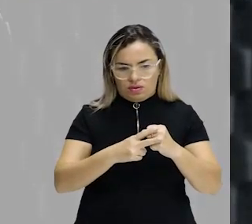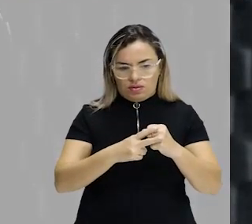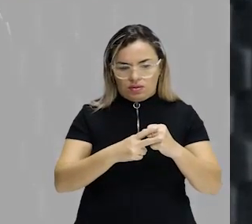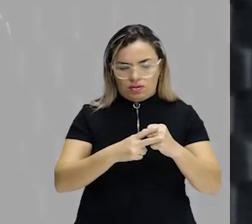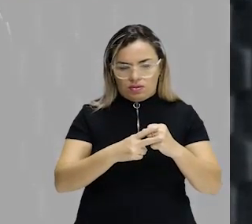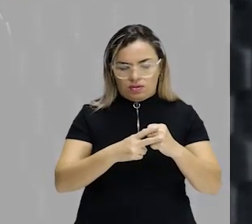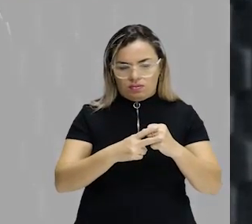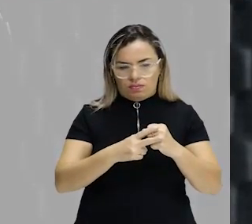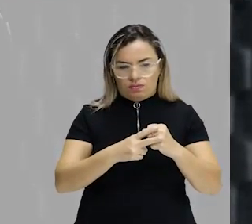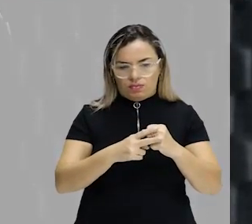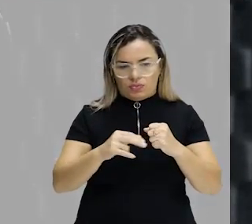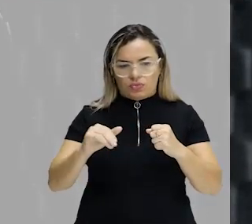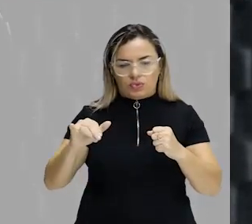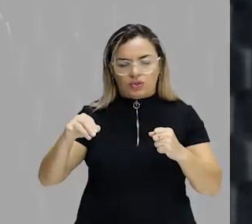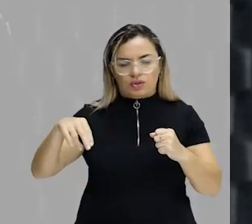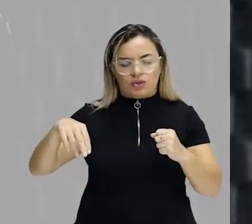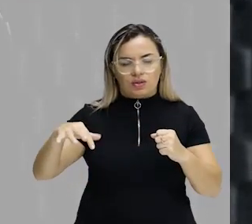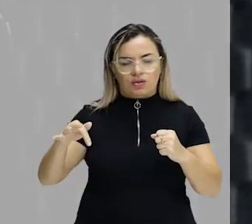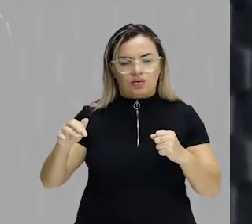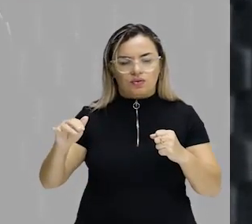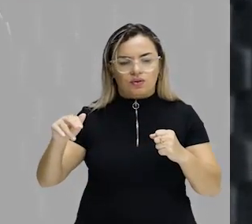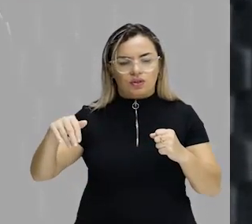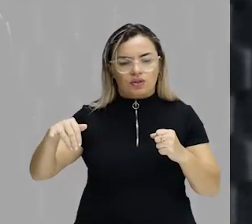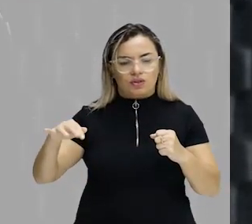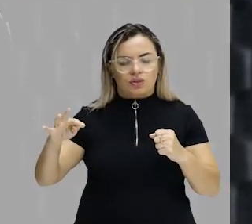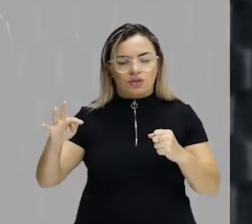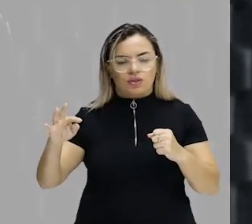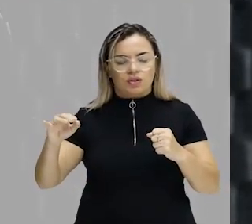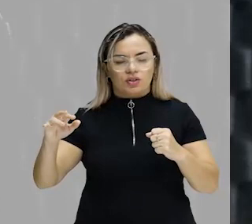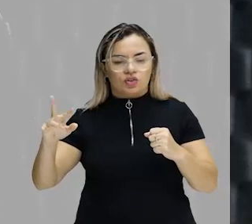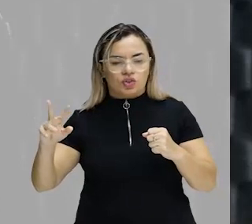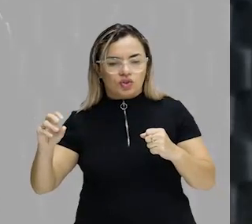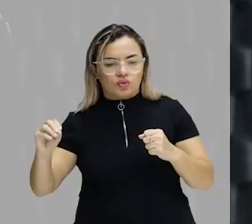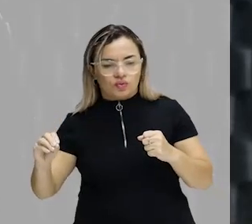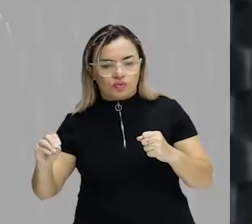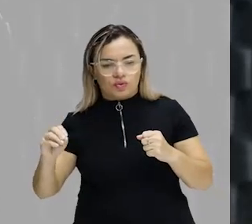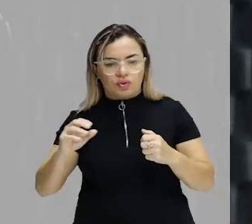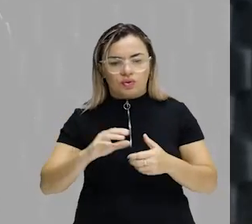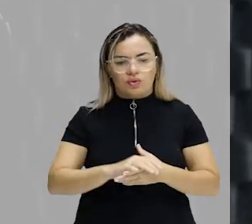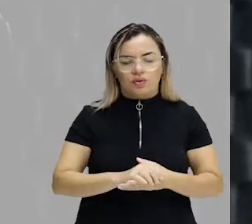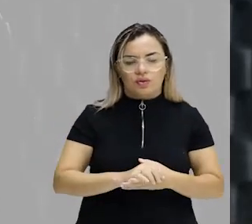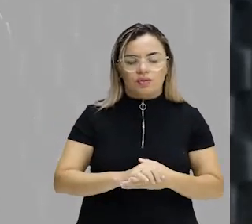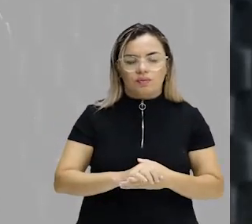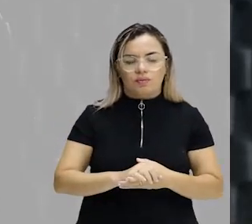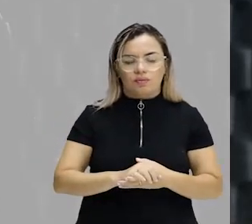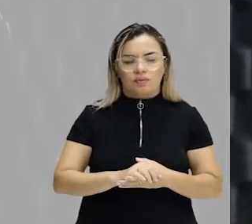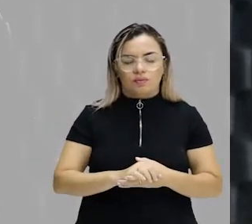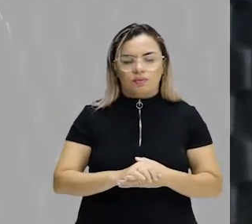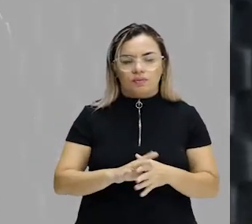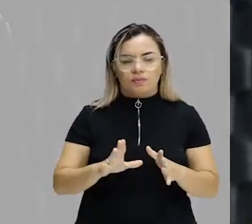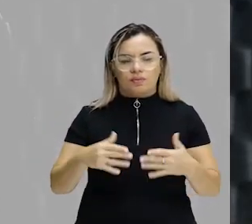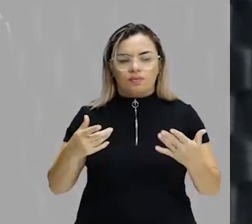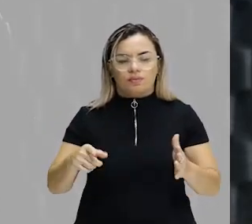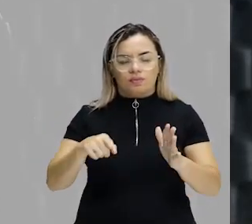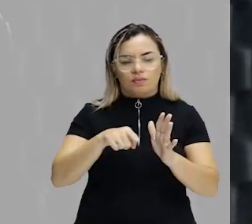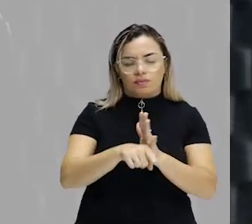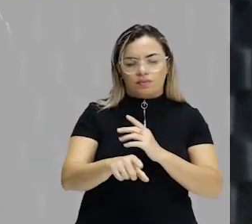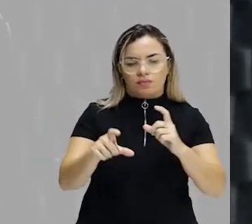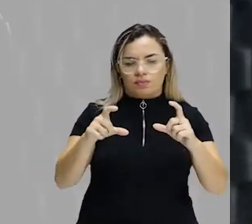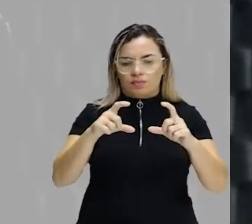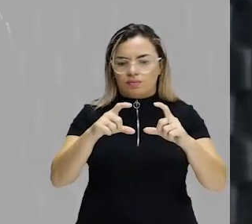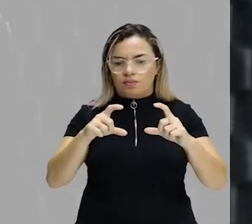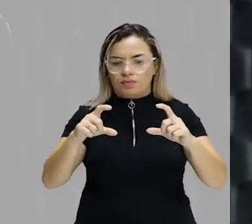no meu peito, feito um despeito de eu não ter como lutar. Aí a pergunta é, essa conjunção e esse